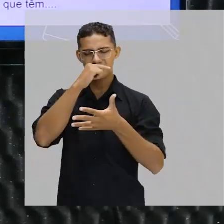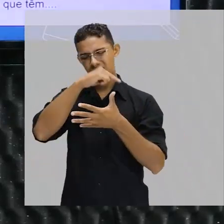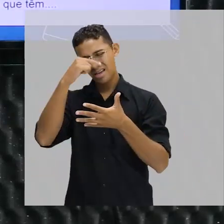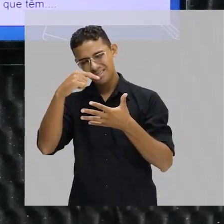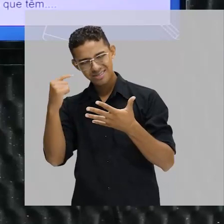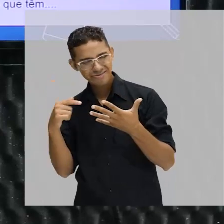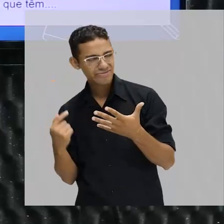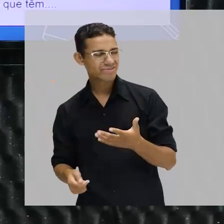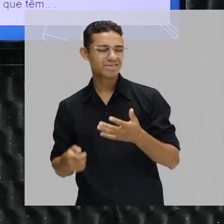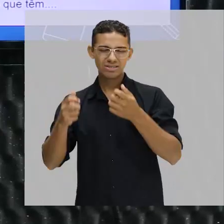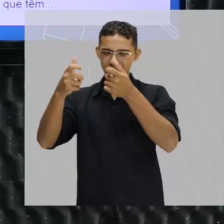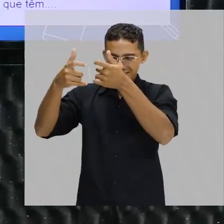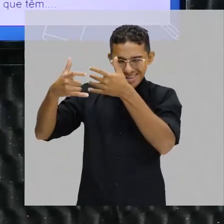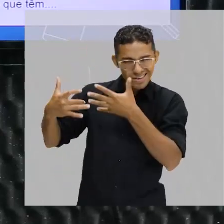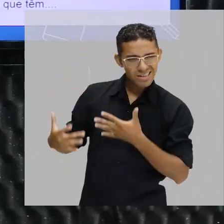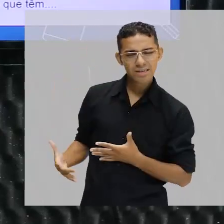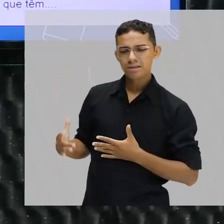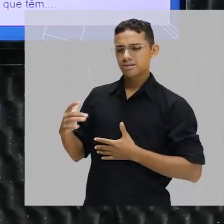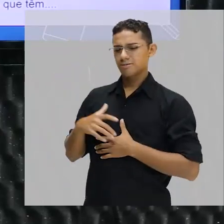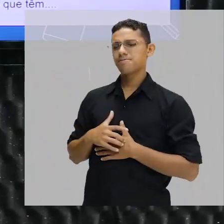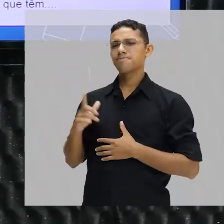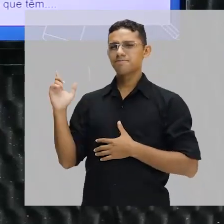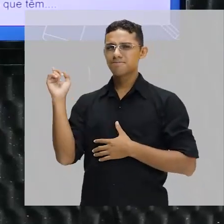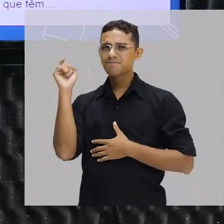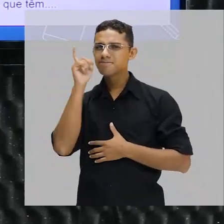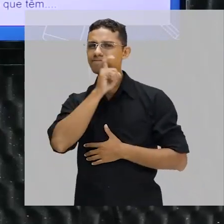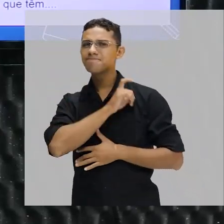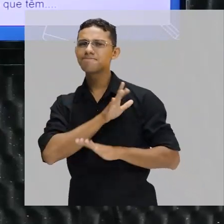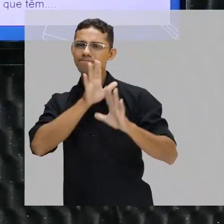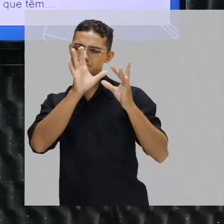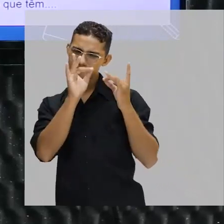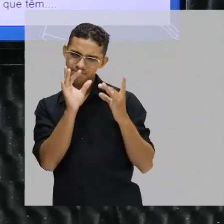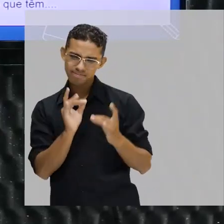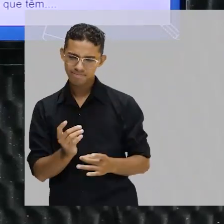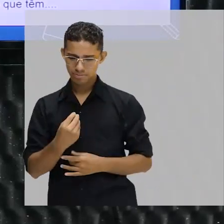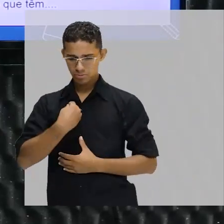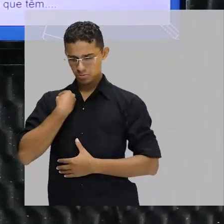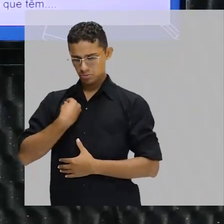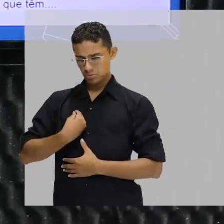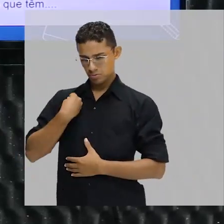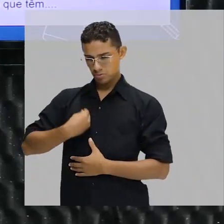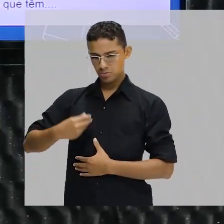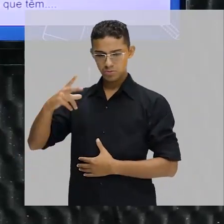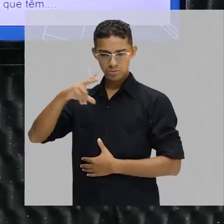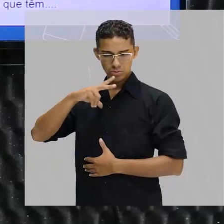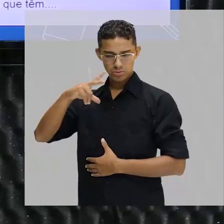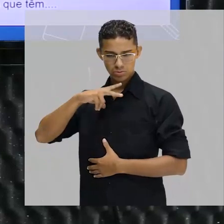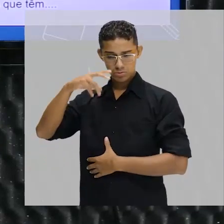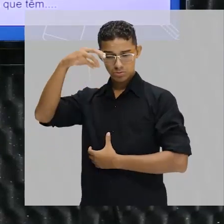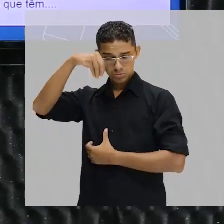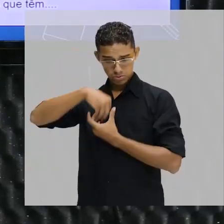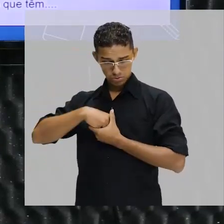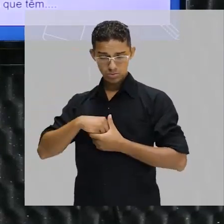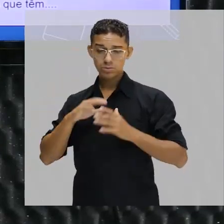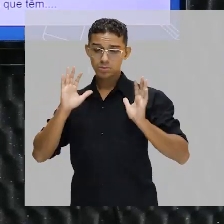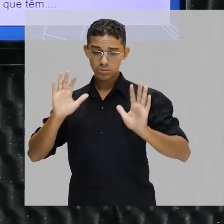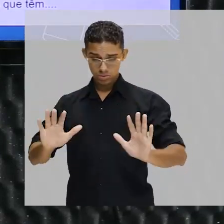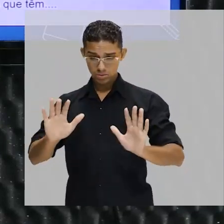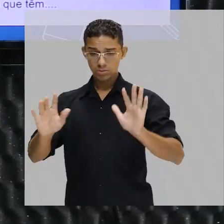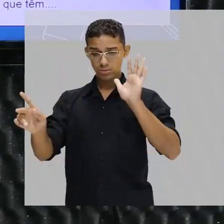bem minucioso, um relato bastante descritivo. Então, nesse caso aí, nós temos a modalidade